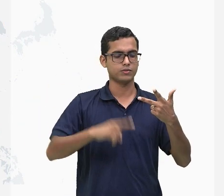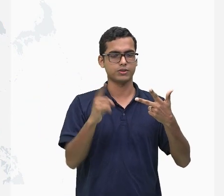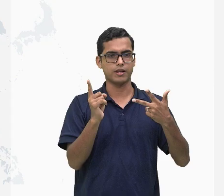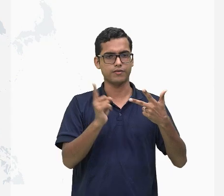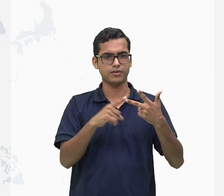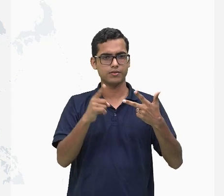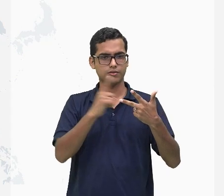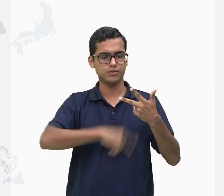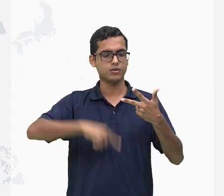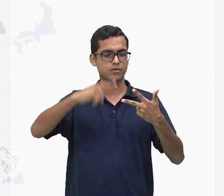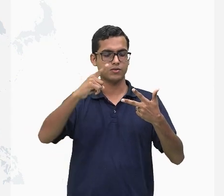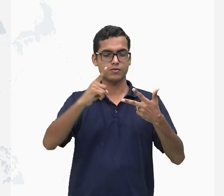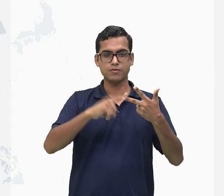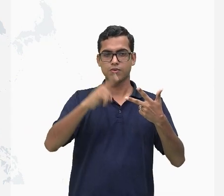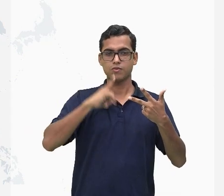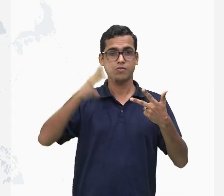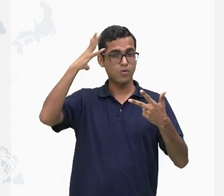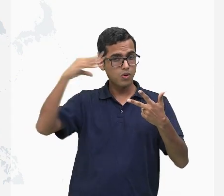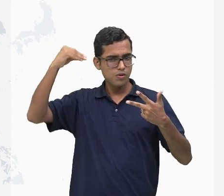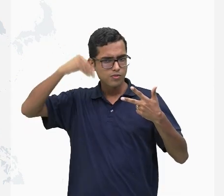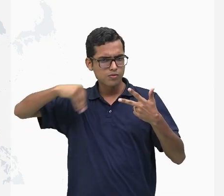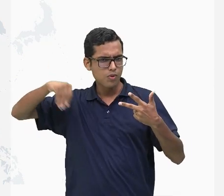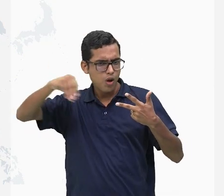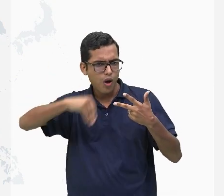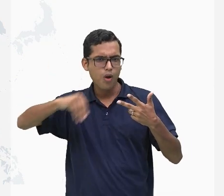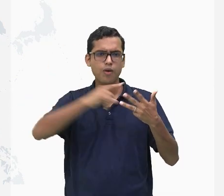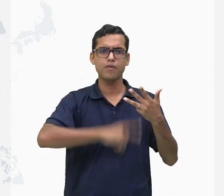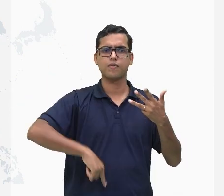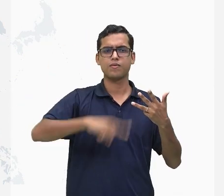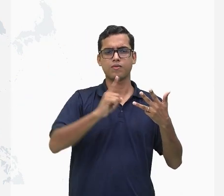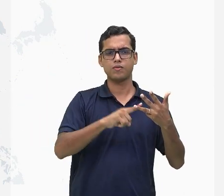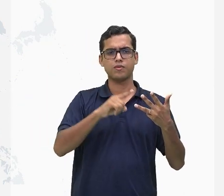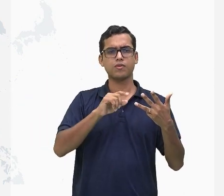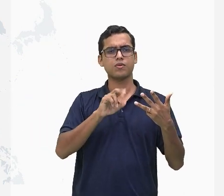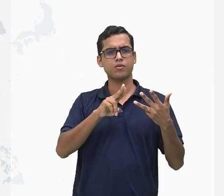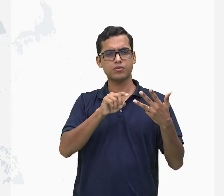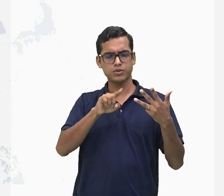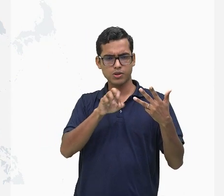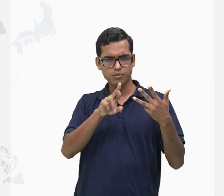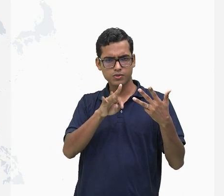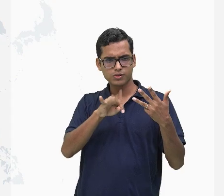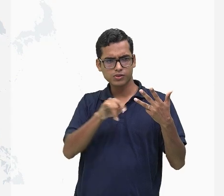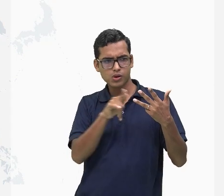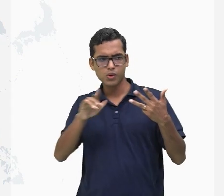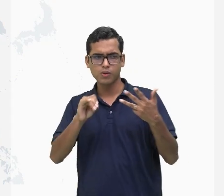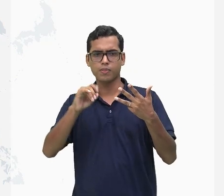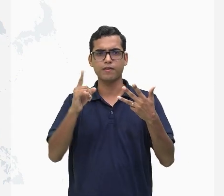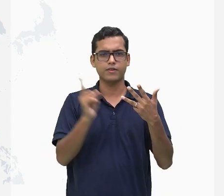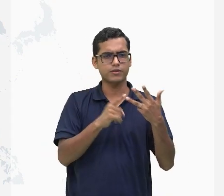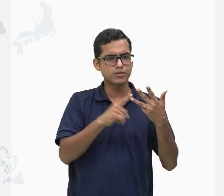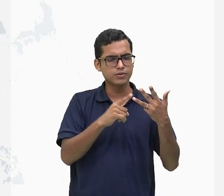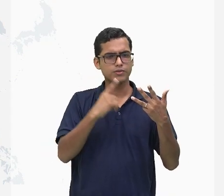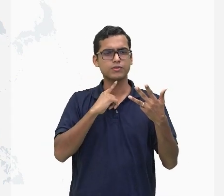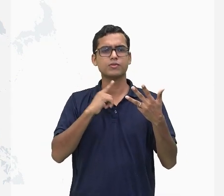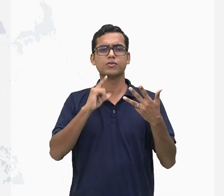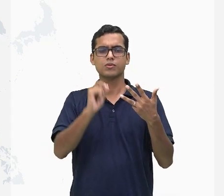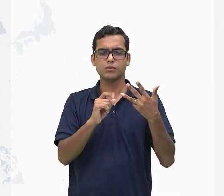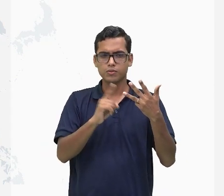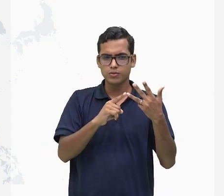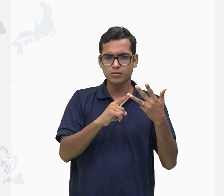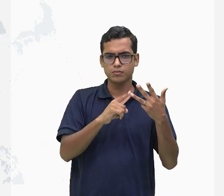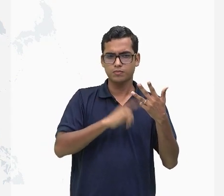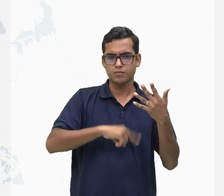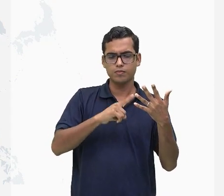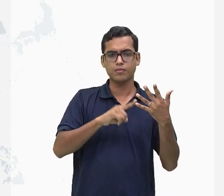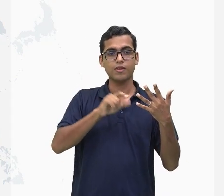Uzbequistão, Armênia, Azerbaijão, Turcomenistão, Cazaquistão, Quirguistão